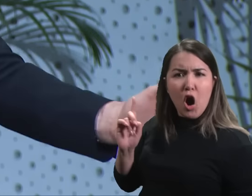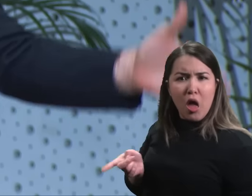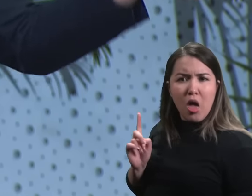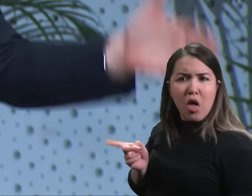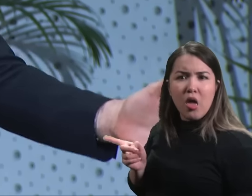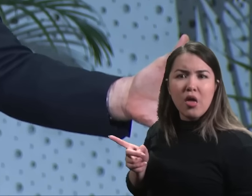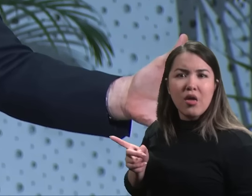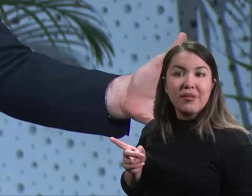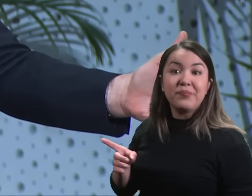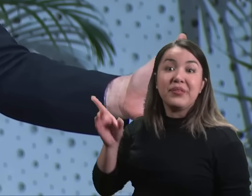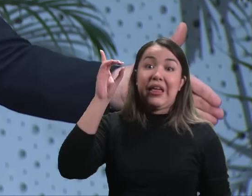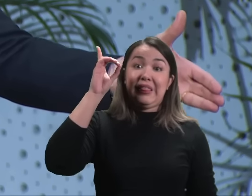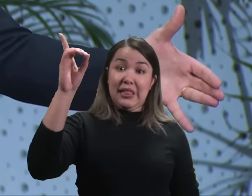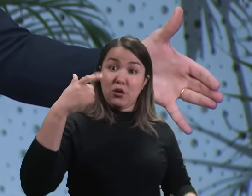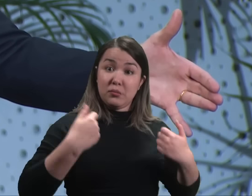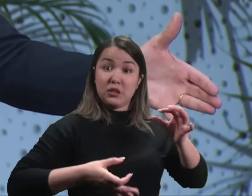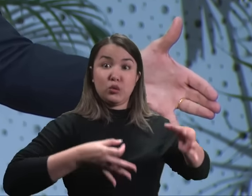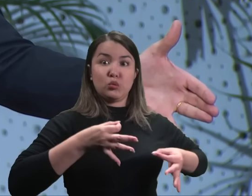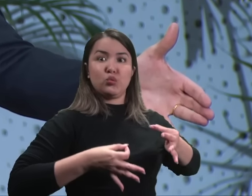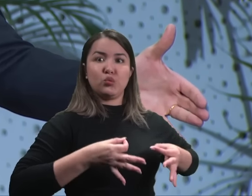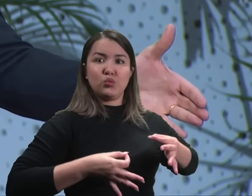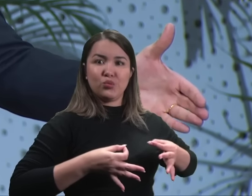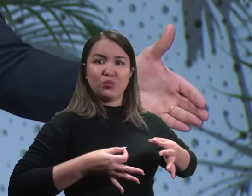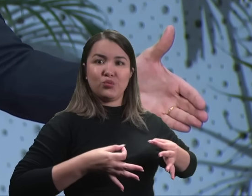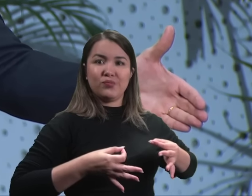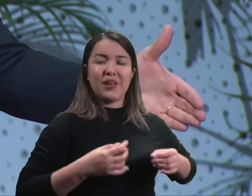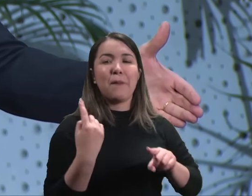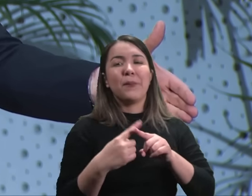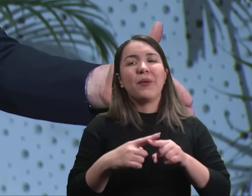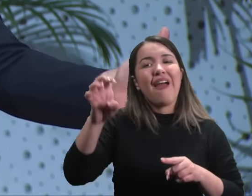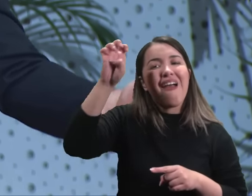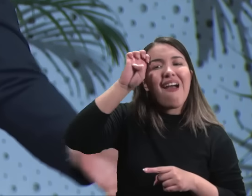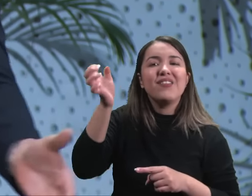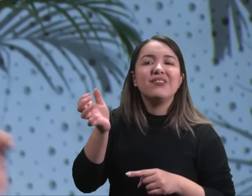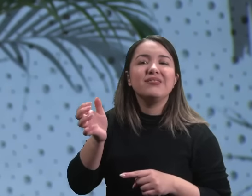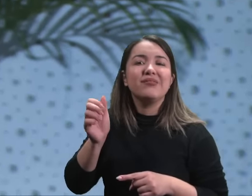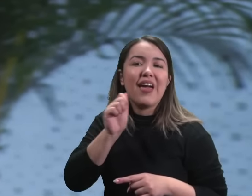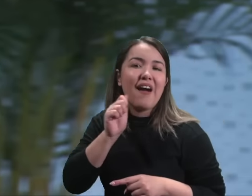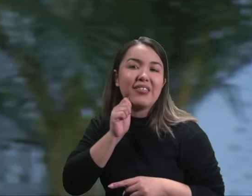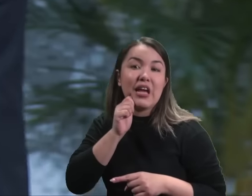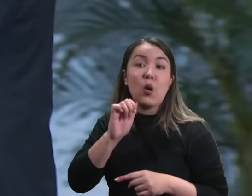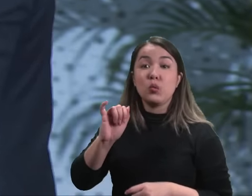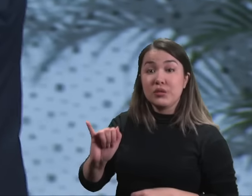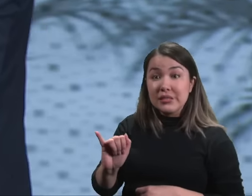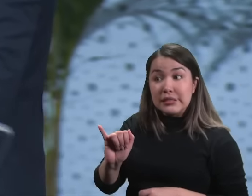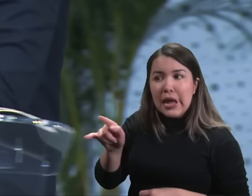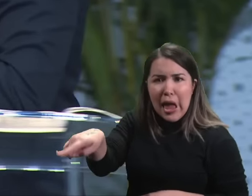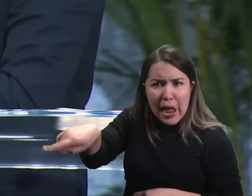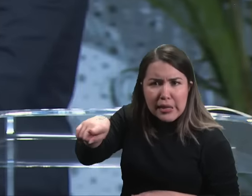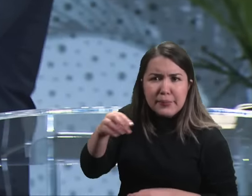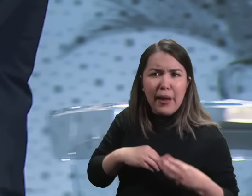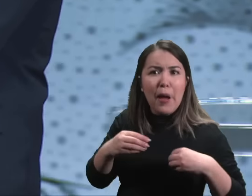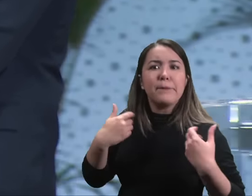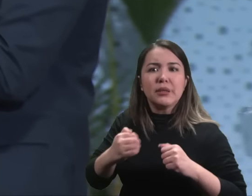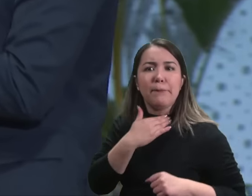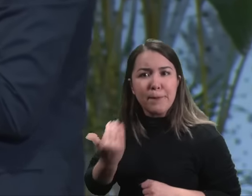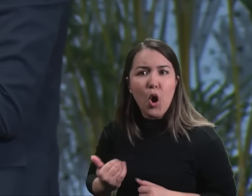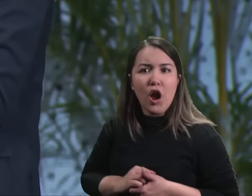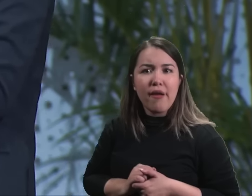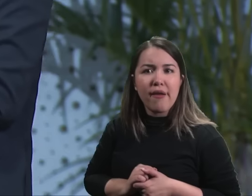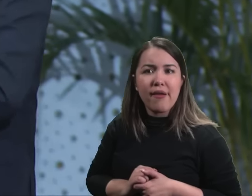sido justo sim mas não teria sido misericordioso e se Deus tão somente os perdoa Deus teria